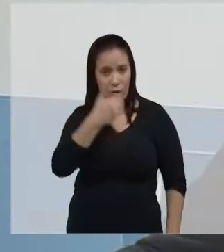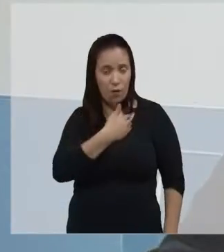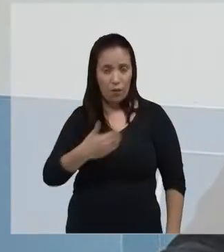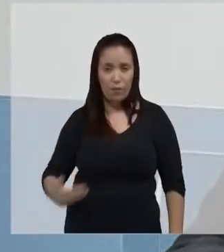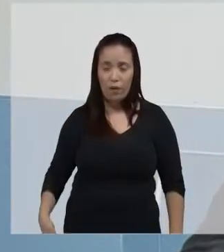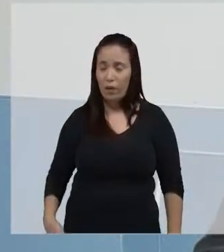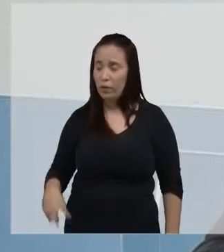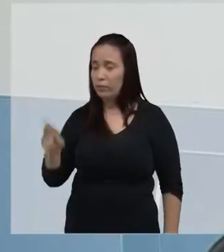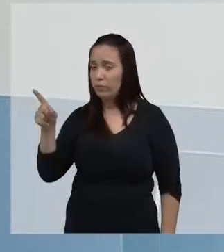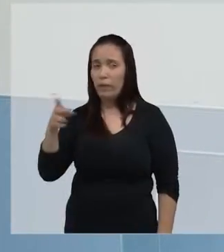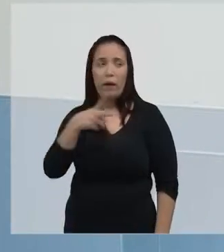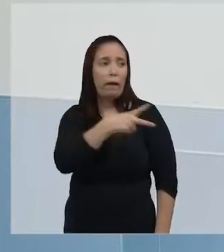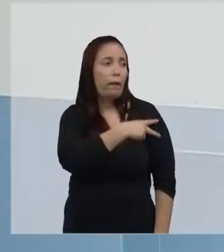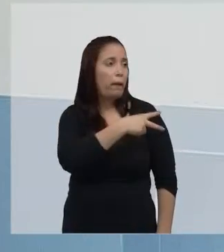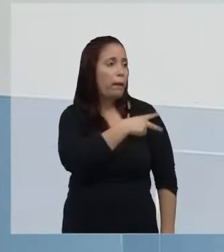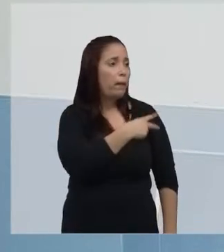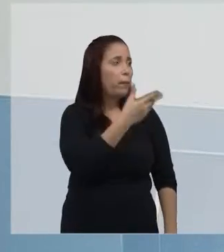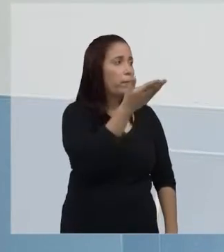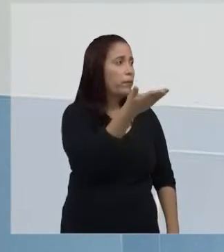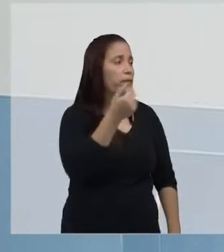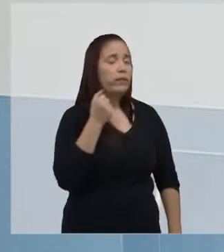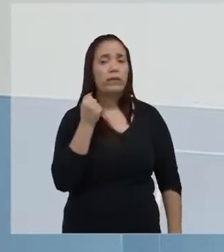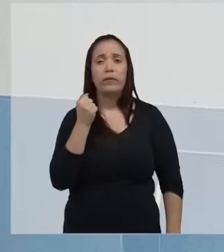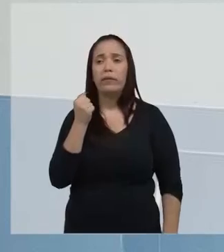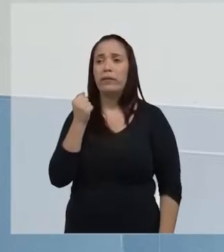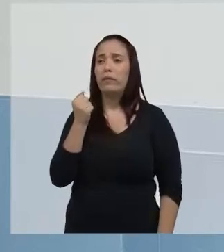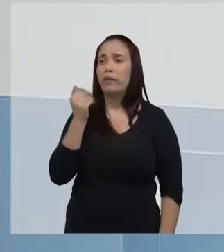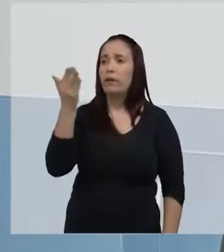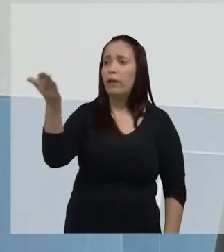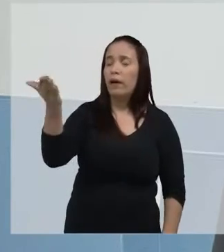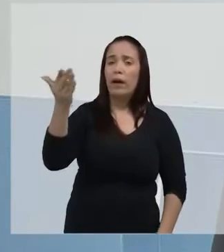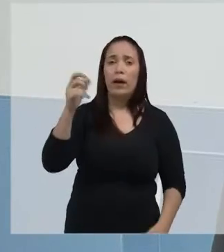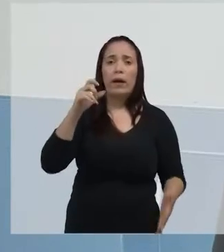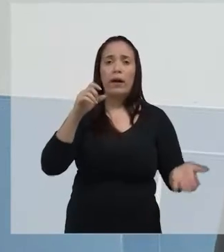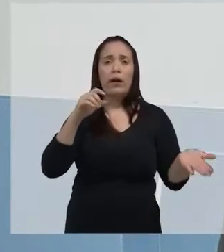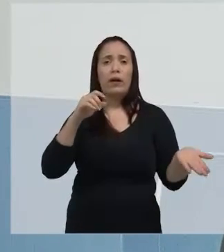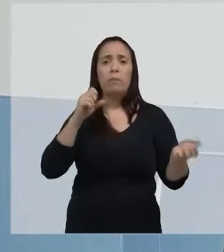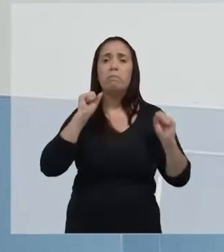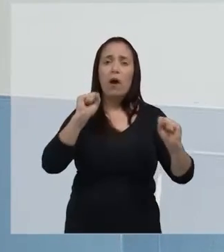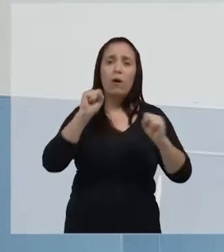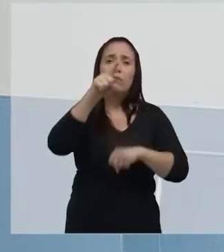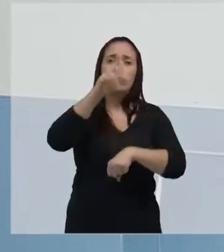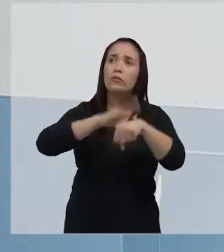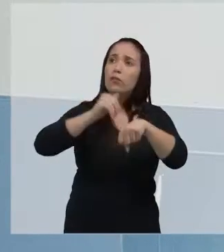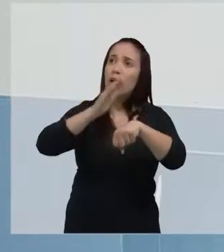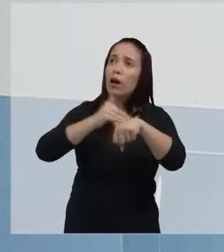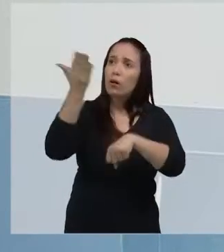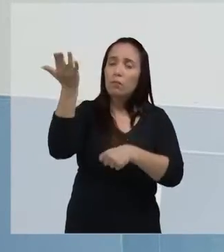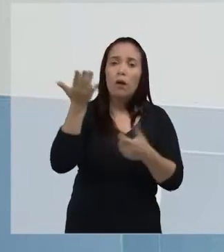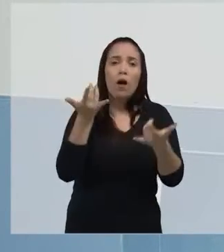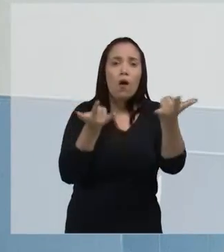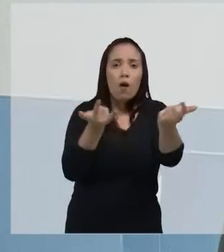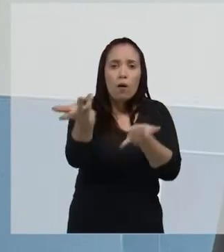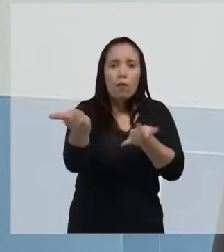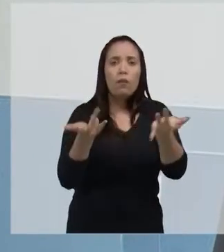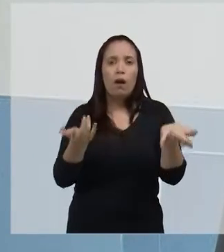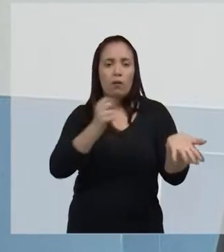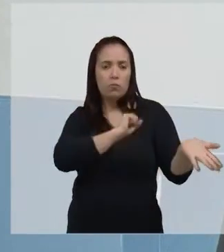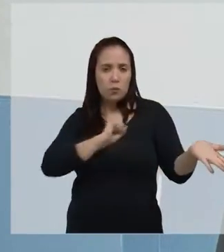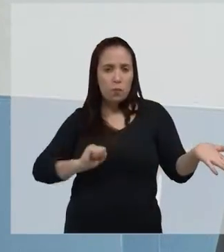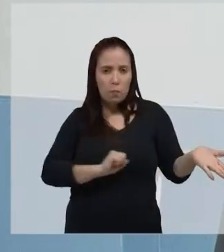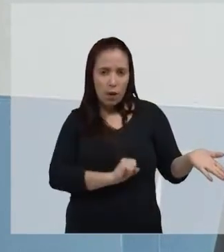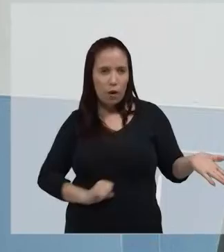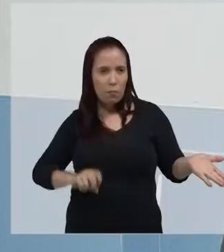governador, coronel, capitão, civil, super-homem ou Homem-Aranha que vai resolver isso,